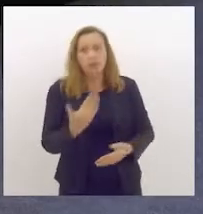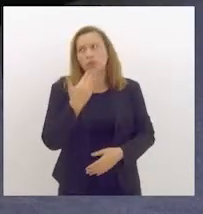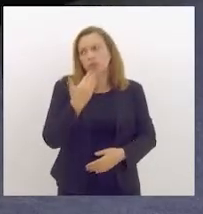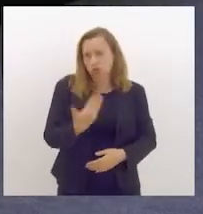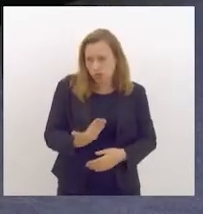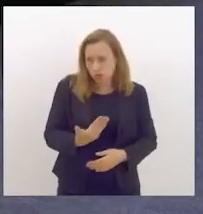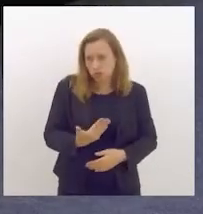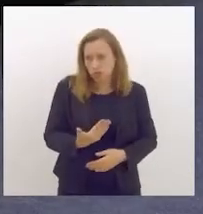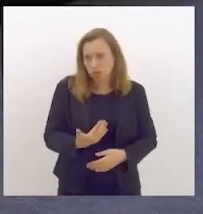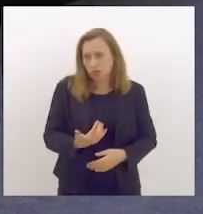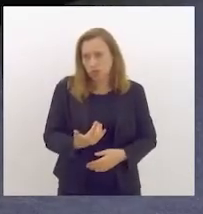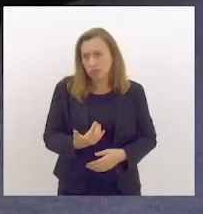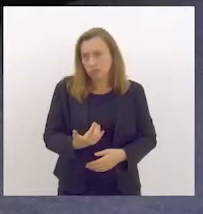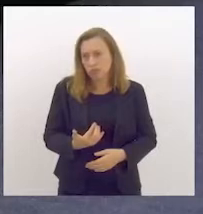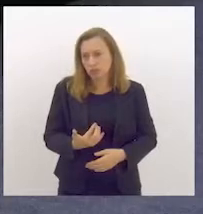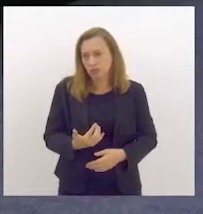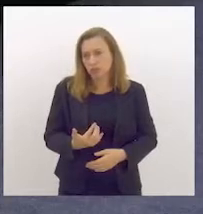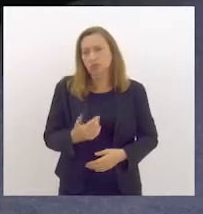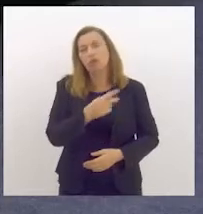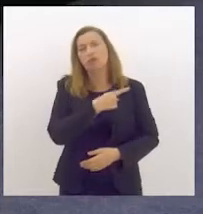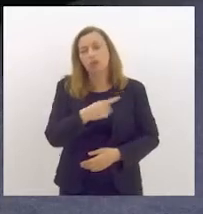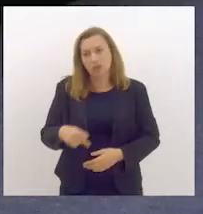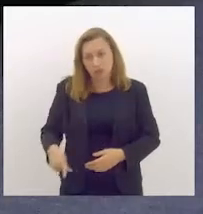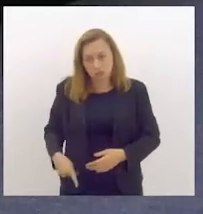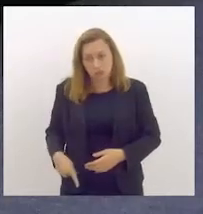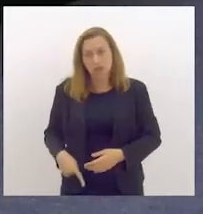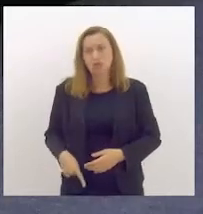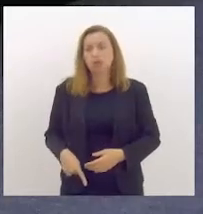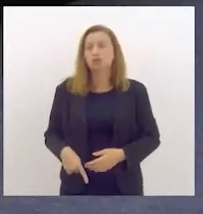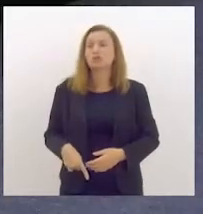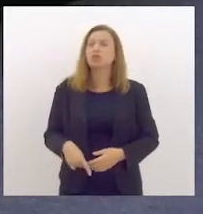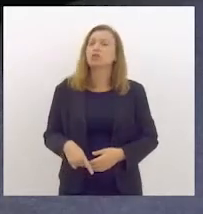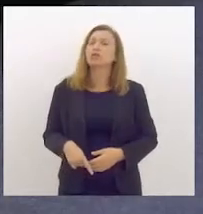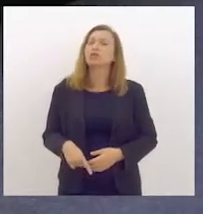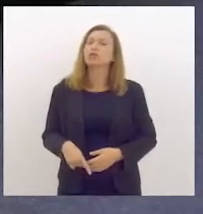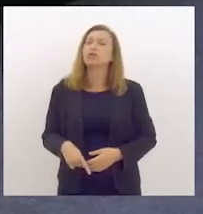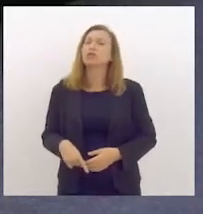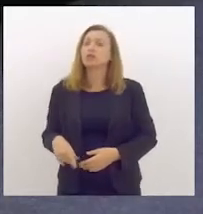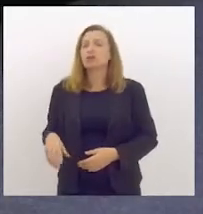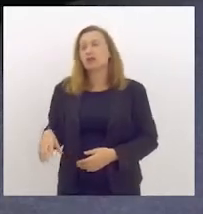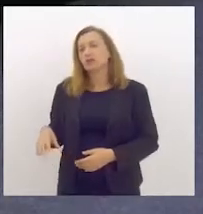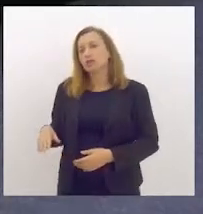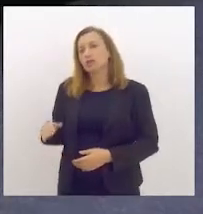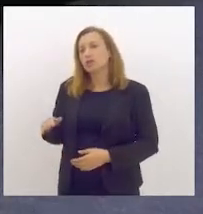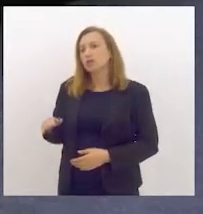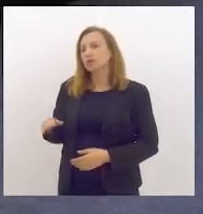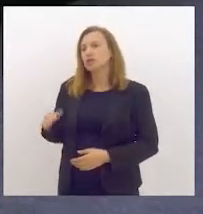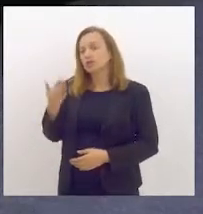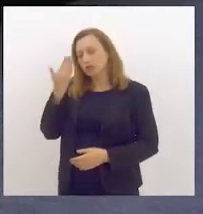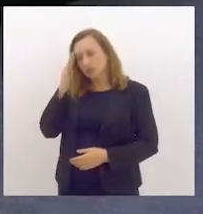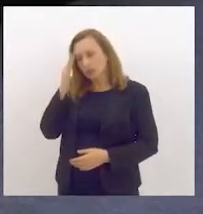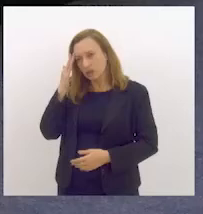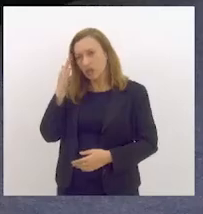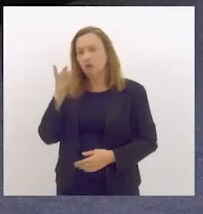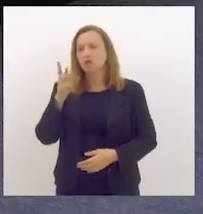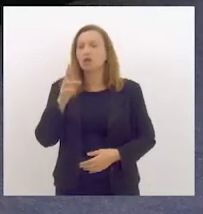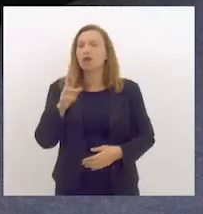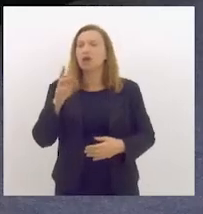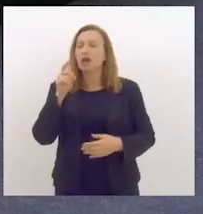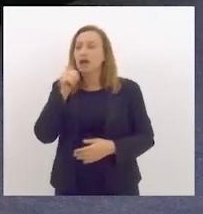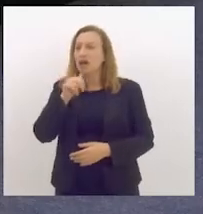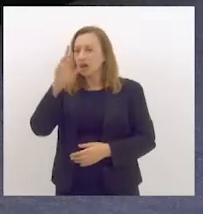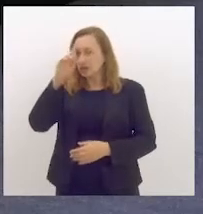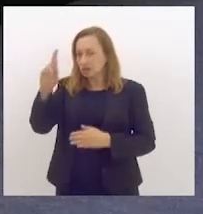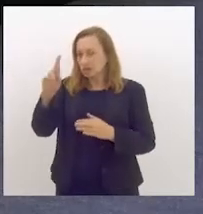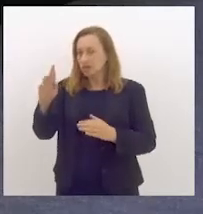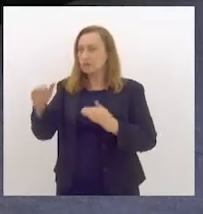tô pedindo apertou o presidente escutou metade da minha fala vossa excelência também tá escutando metade